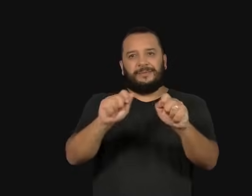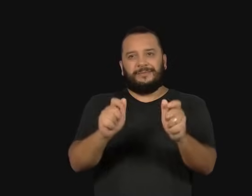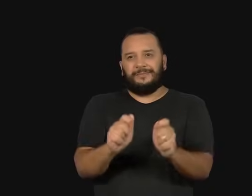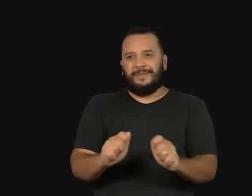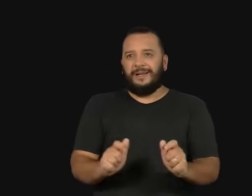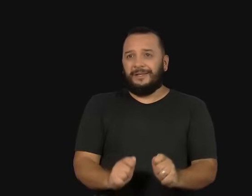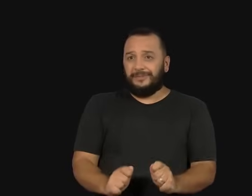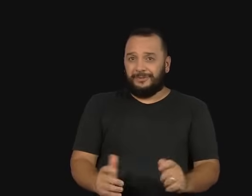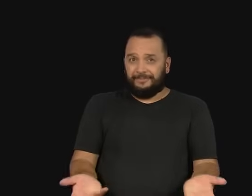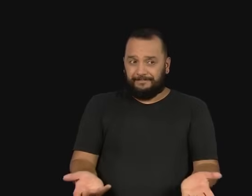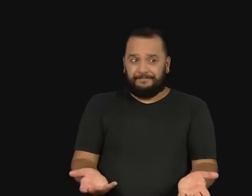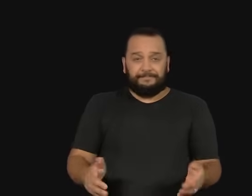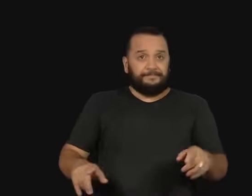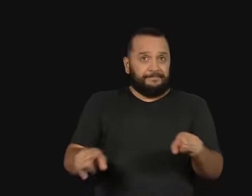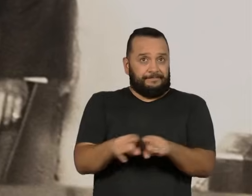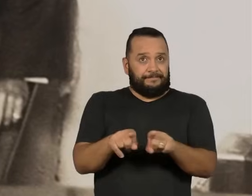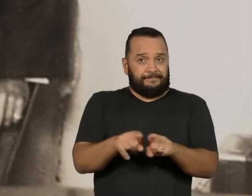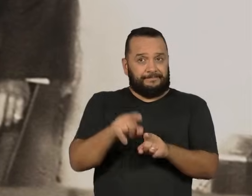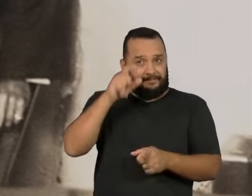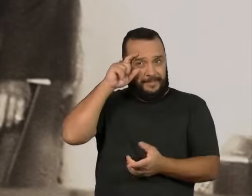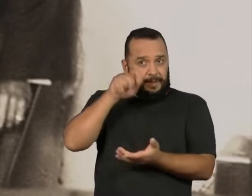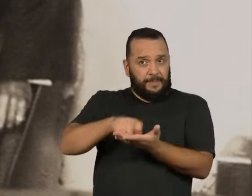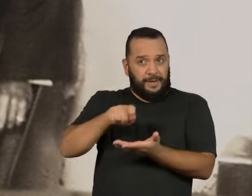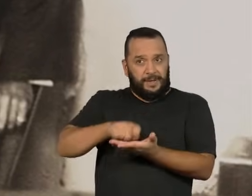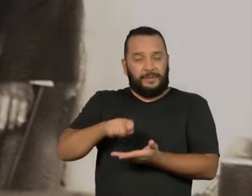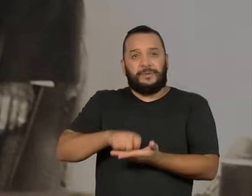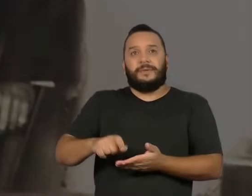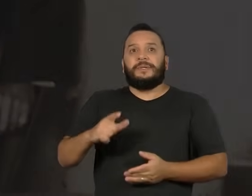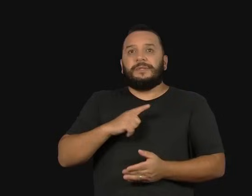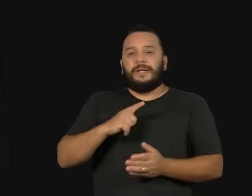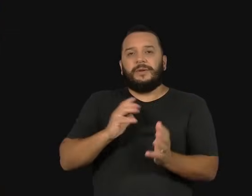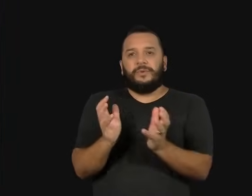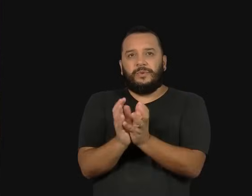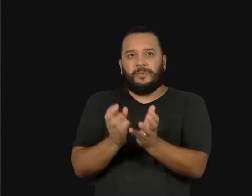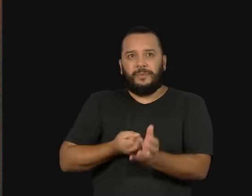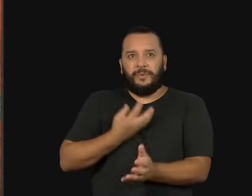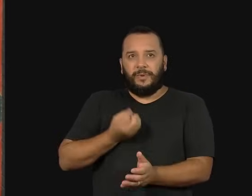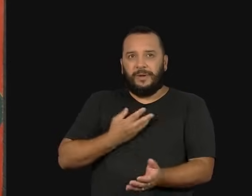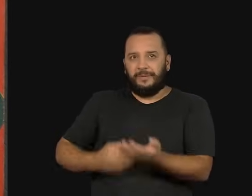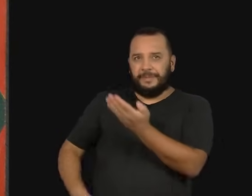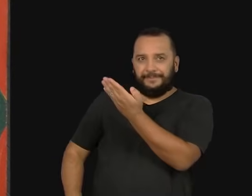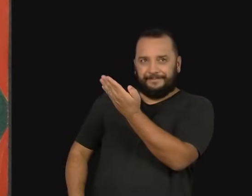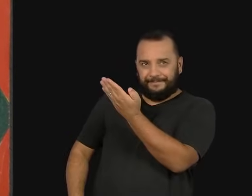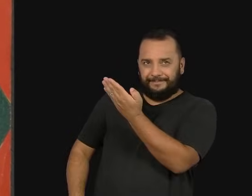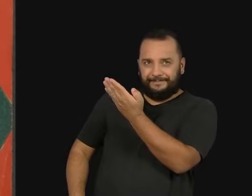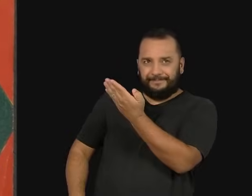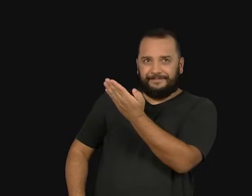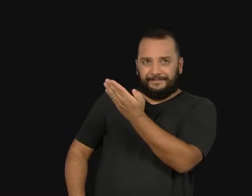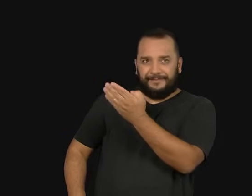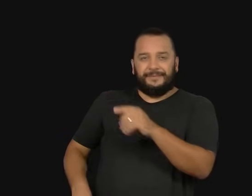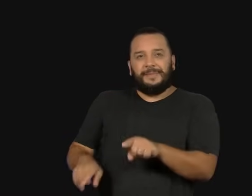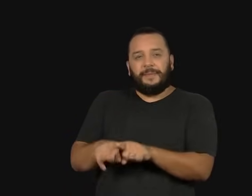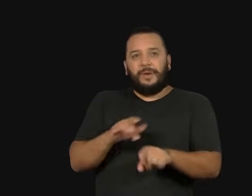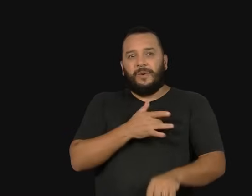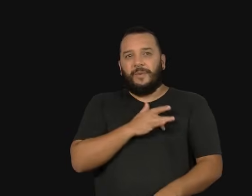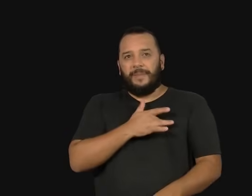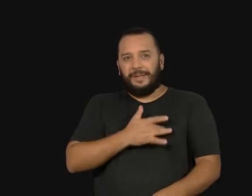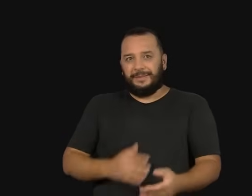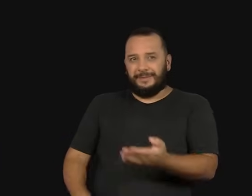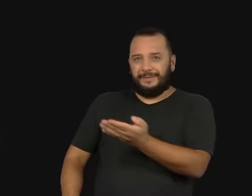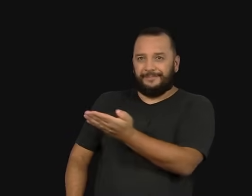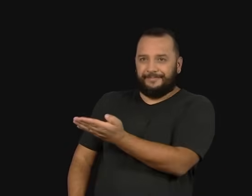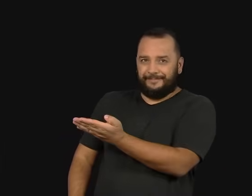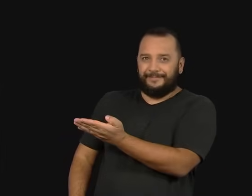Entre as grandes obras literárias de Mário estão a coletânea de poemas Pauliceia Desvairada, o romance Amar,